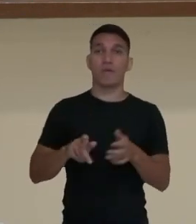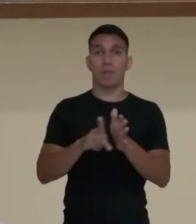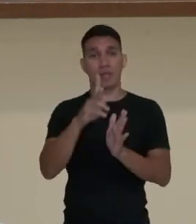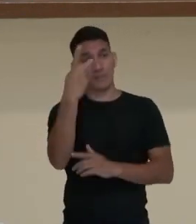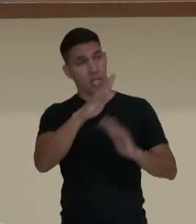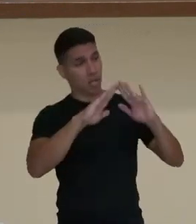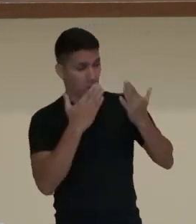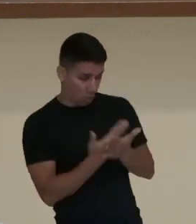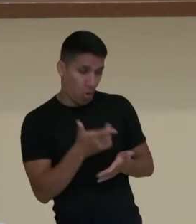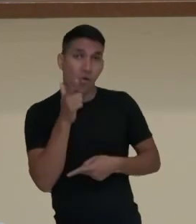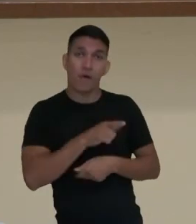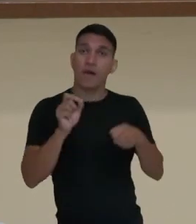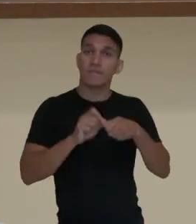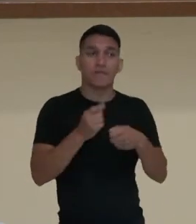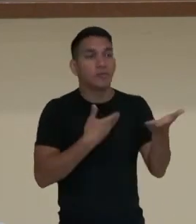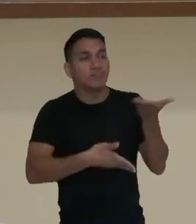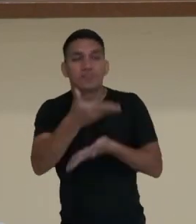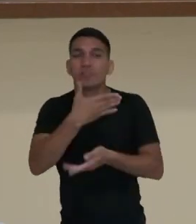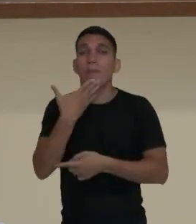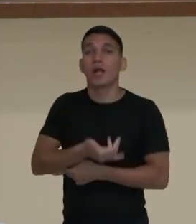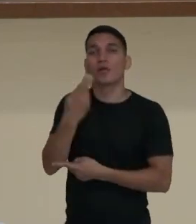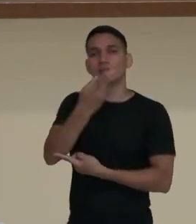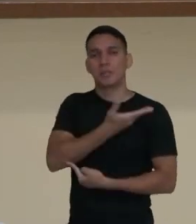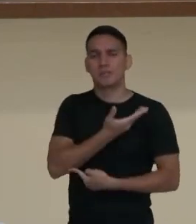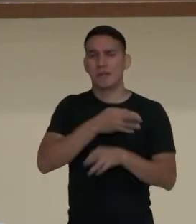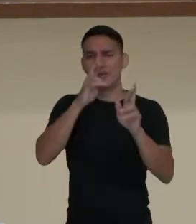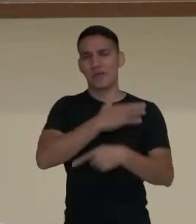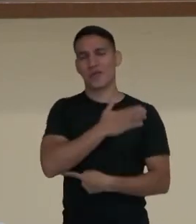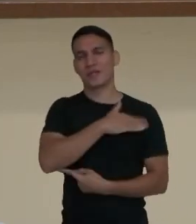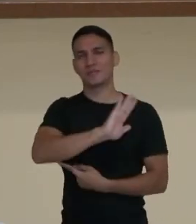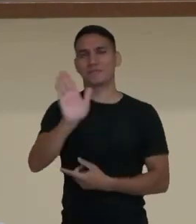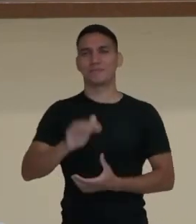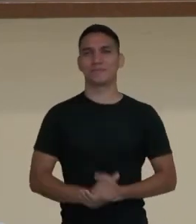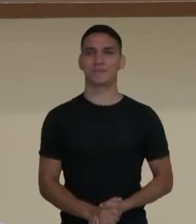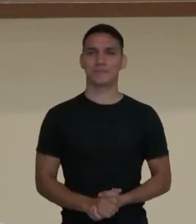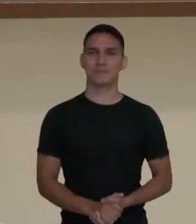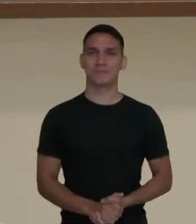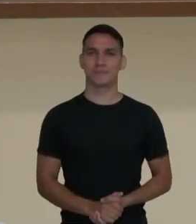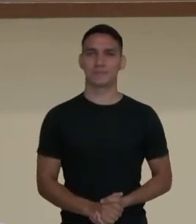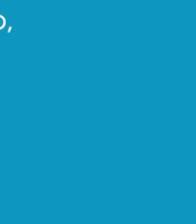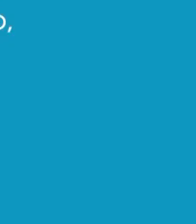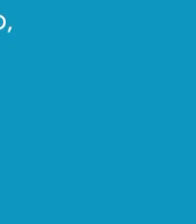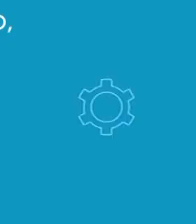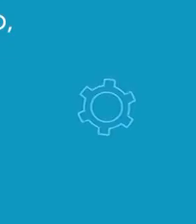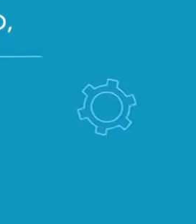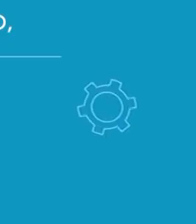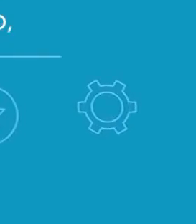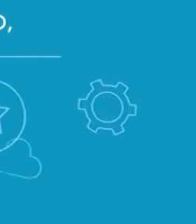escola para conhecer melhor os seus colegas. Espero que vocês tenham gostado e até a próxima!